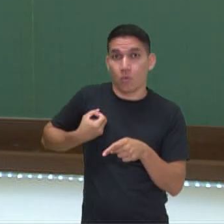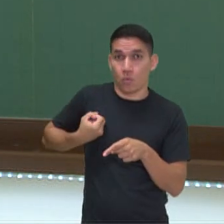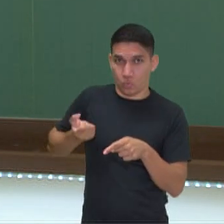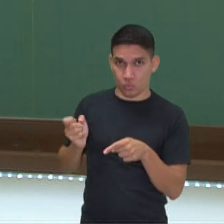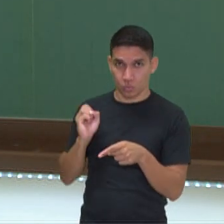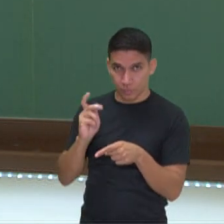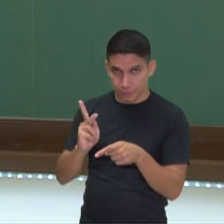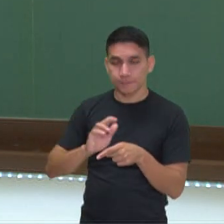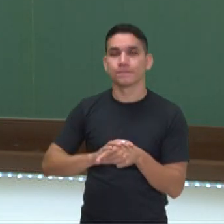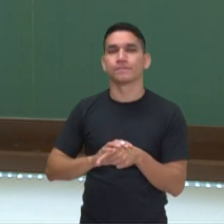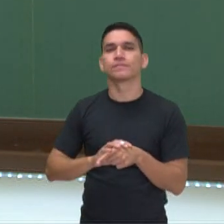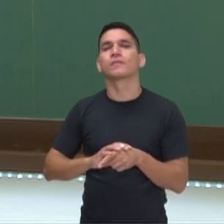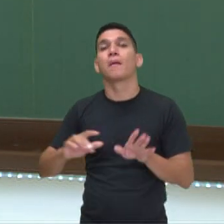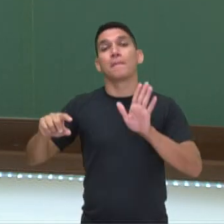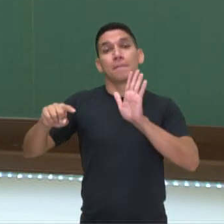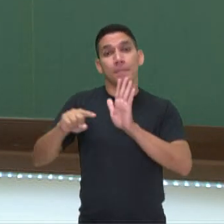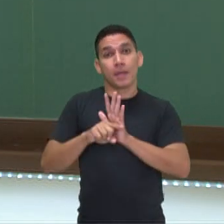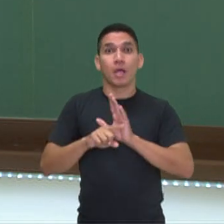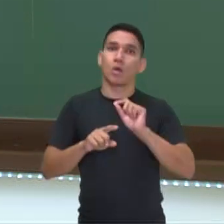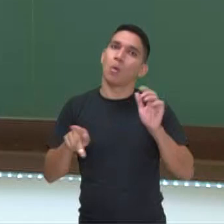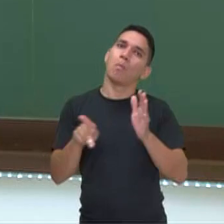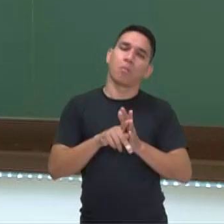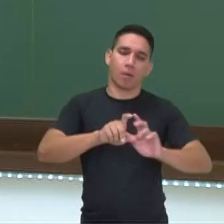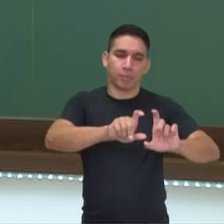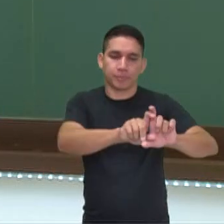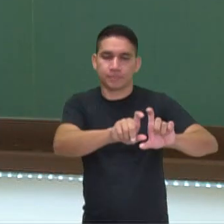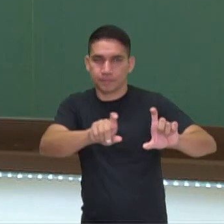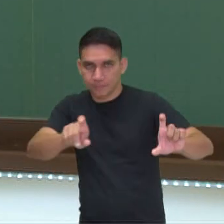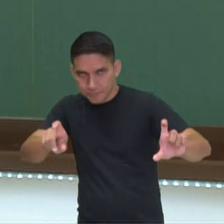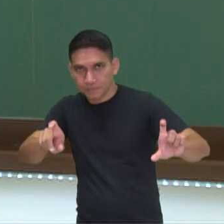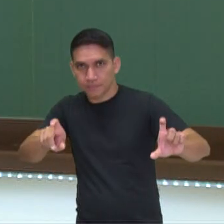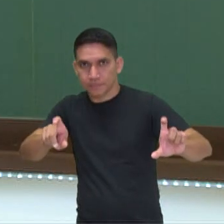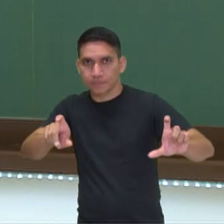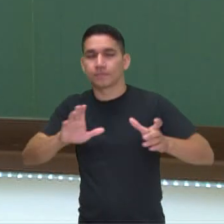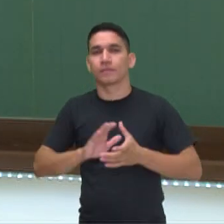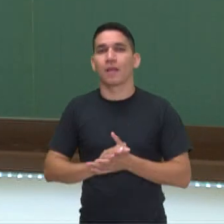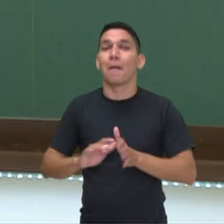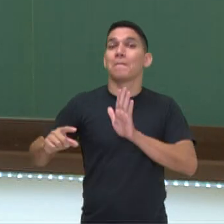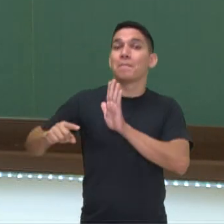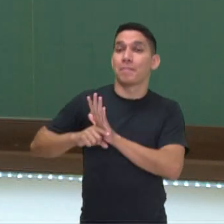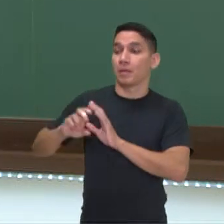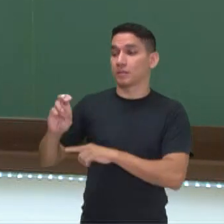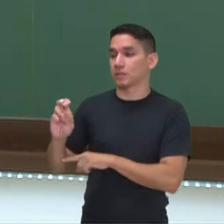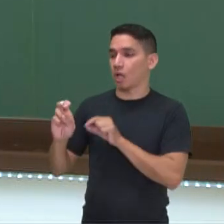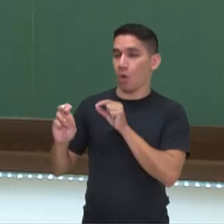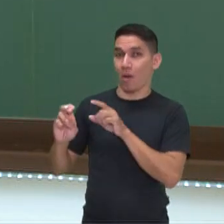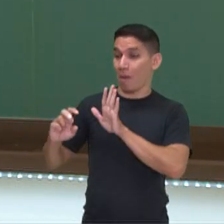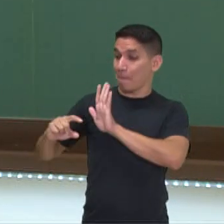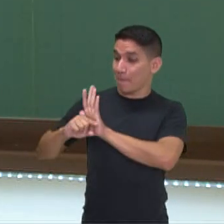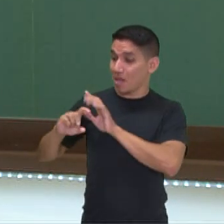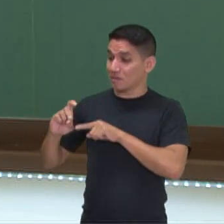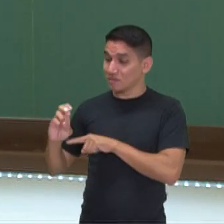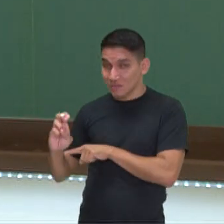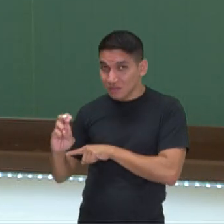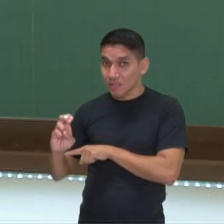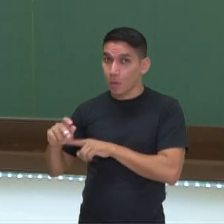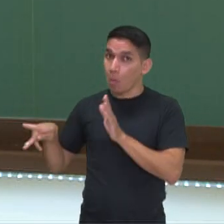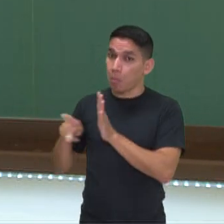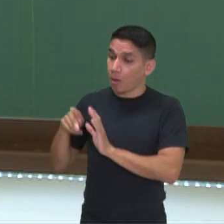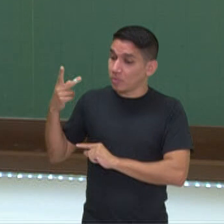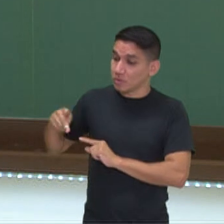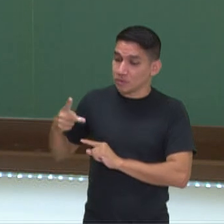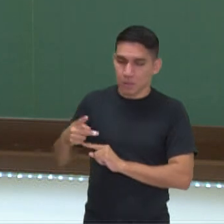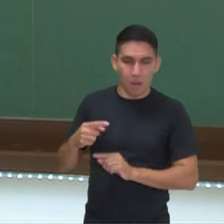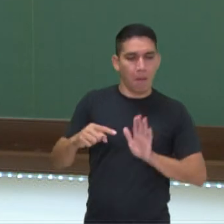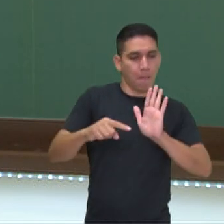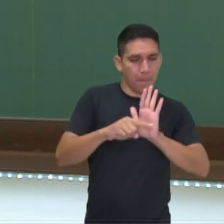numeral. Menos, que é da operação, menos 5, esse menosinho é do número.